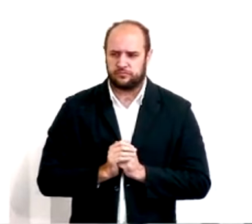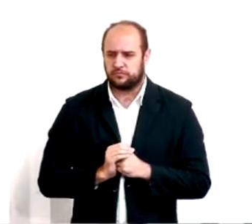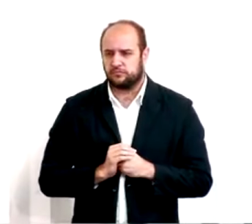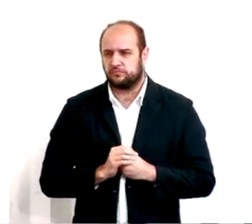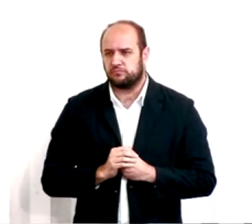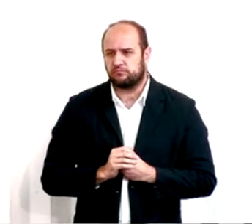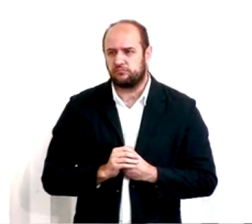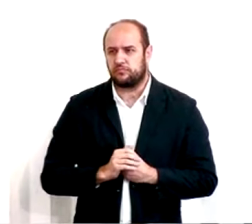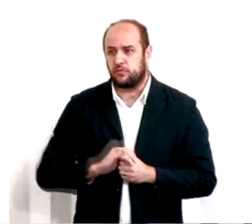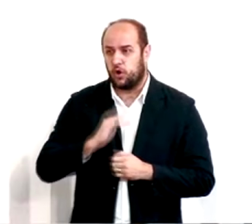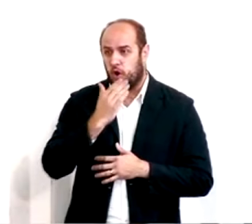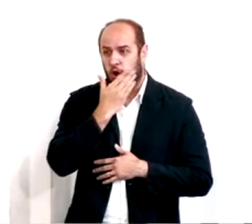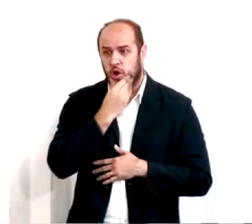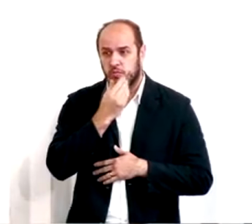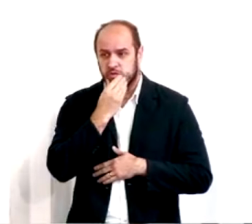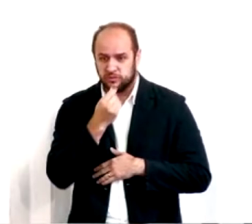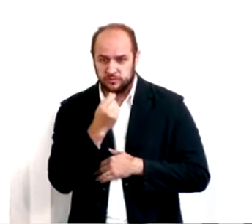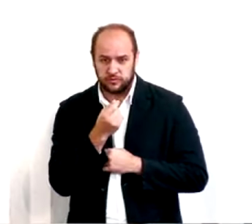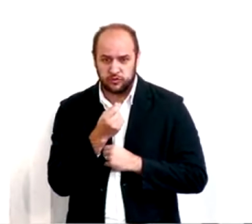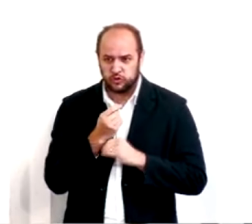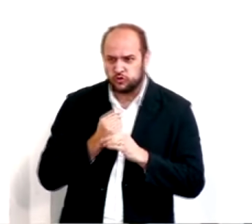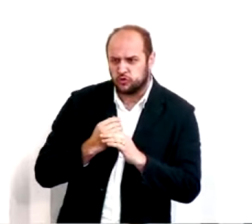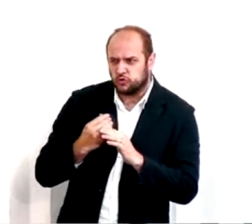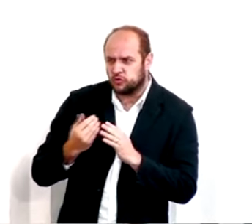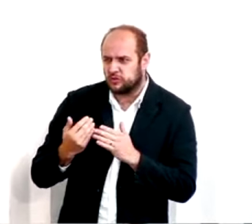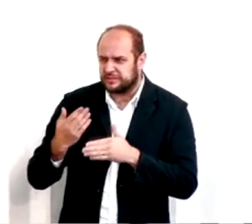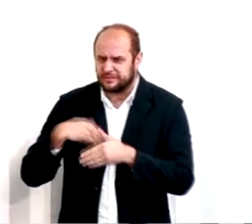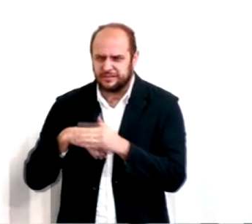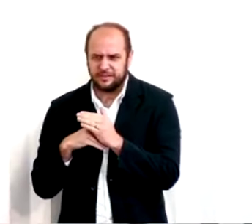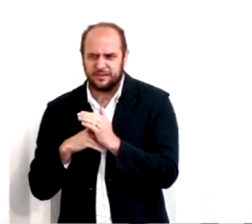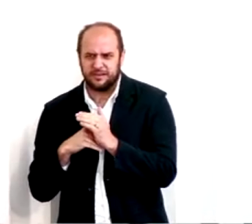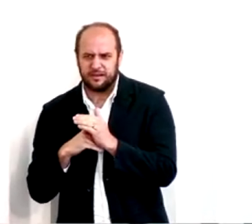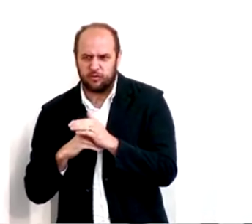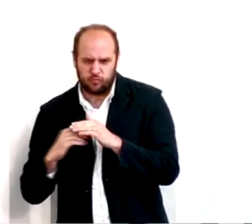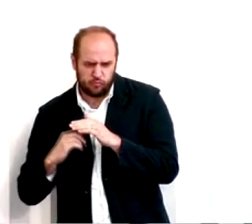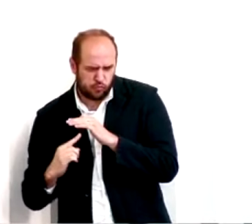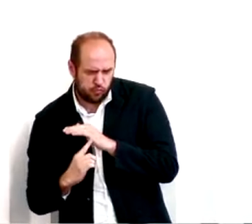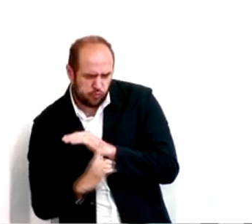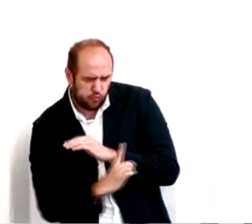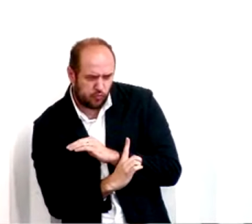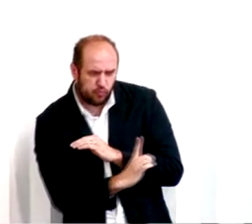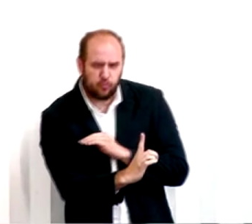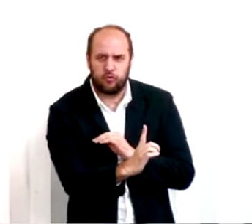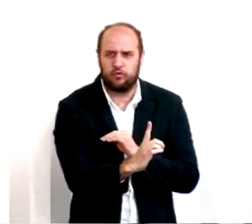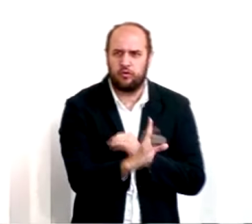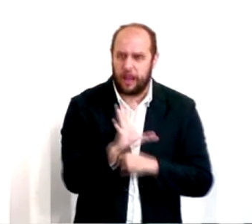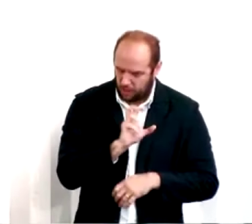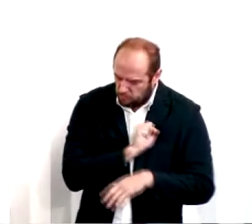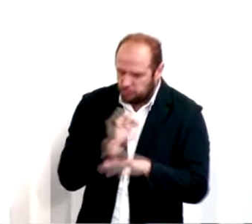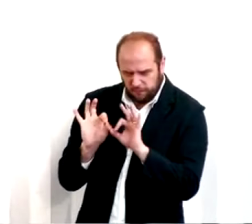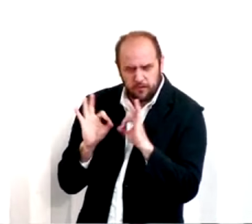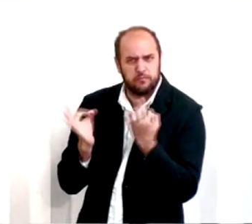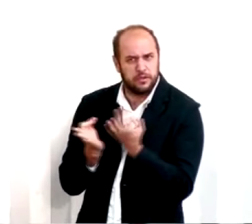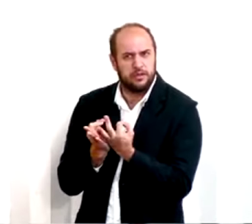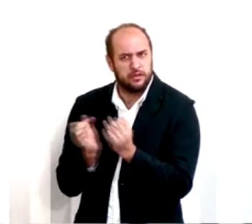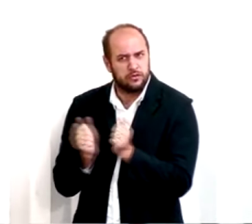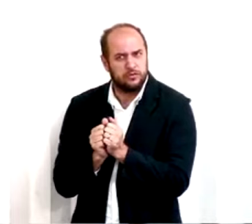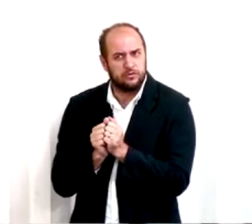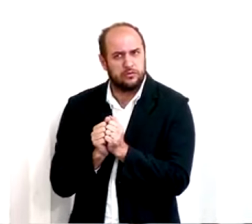os homens que saíram escondidos em suas casas com suas famílias tô amando muito suas famílias